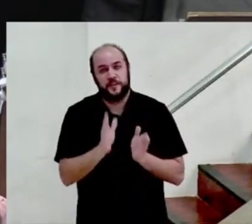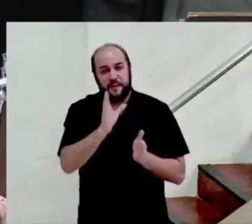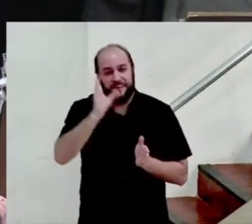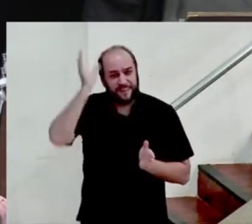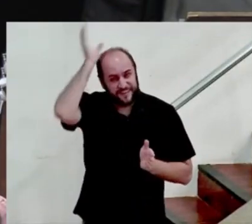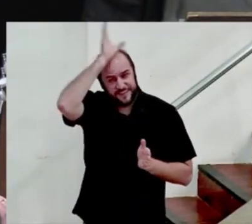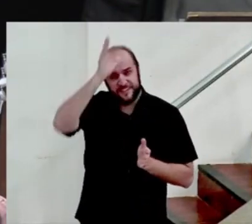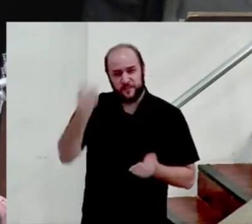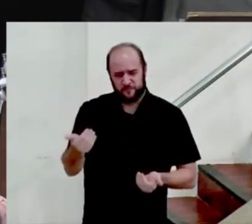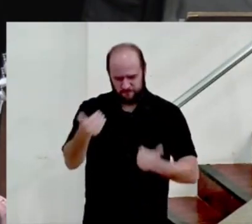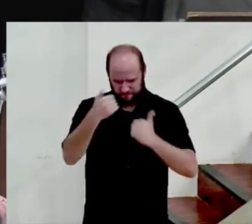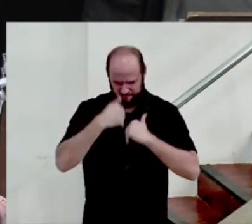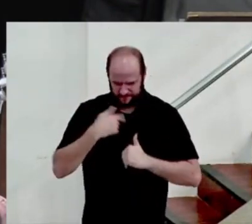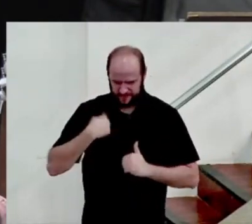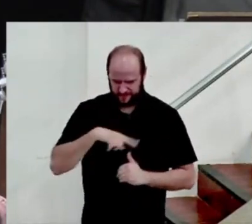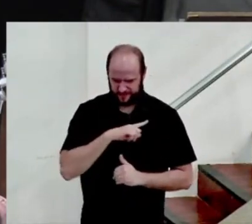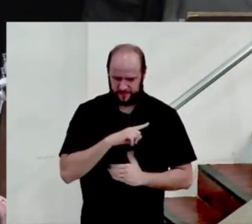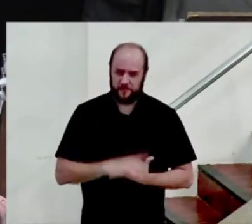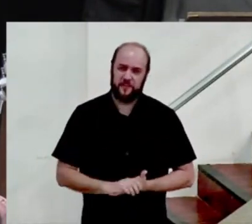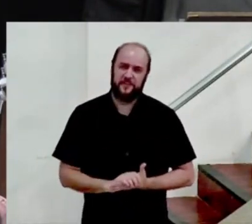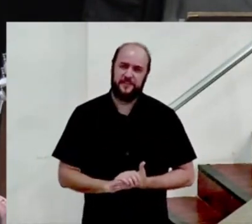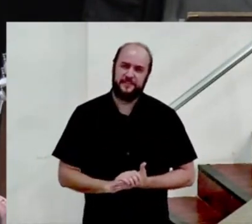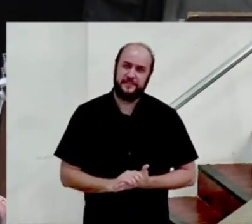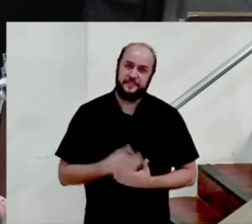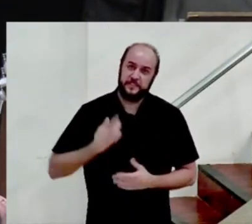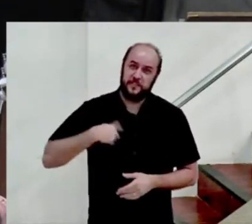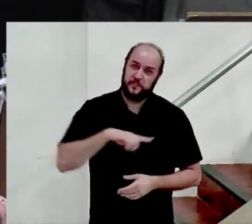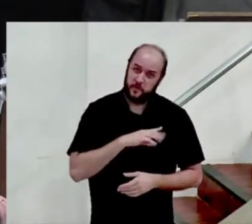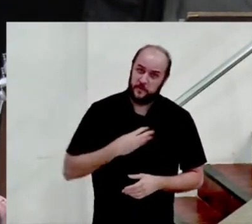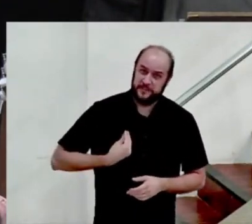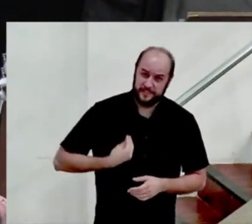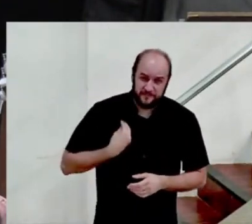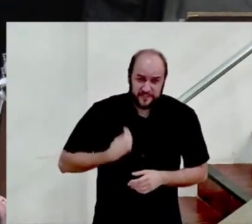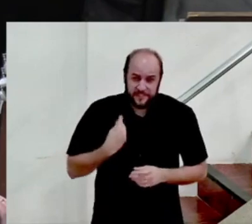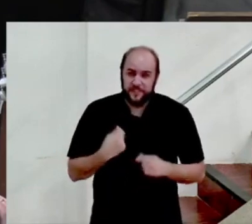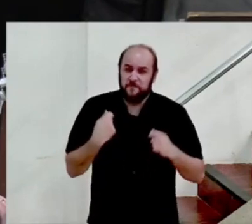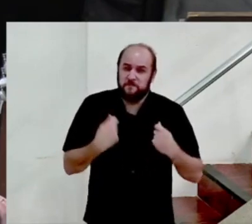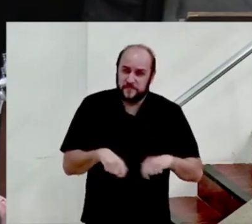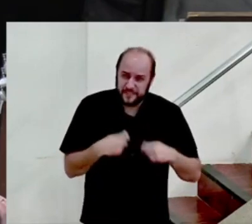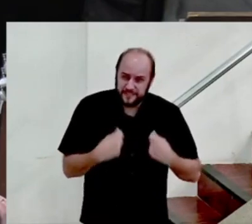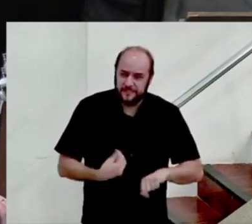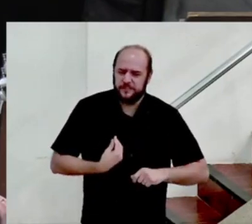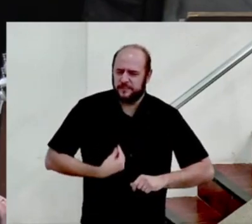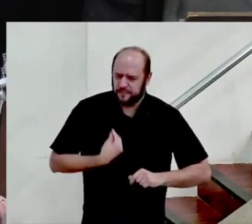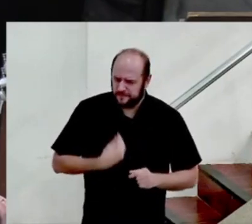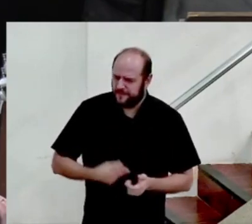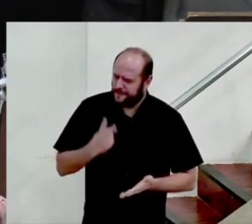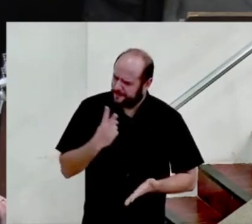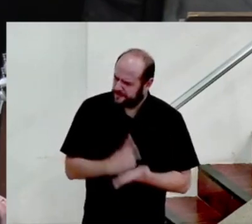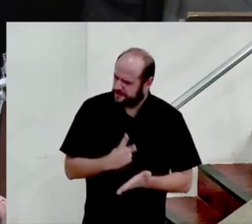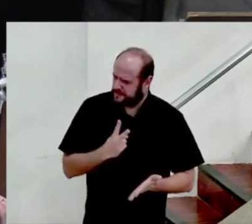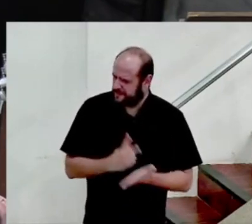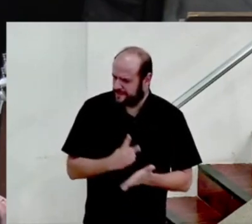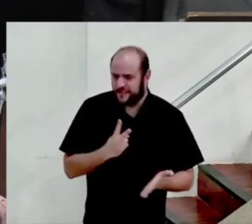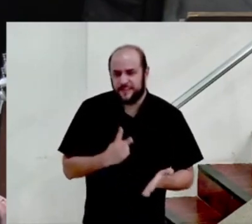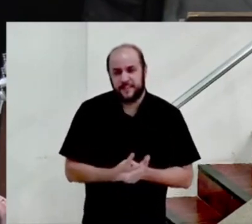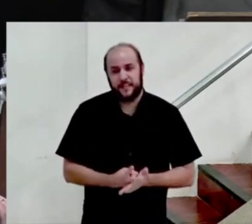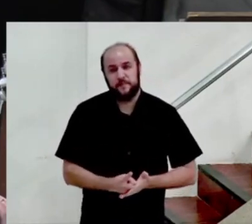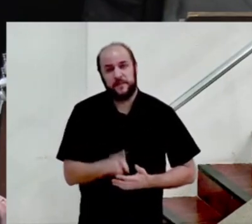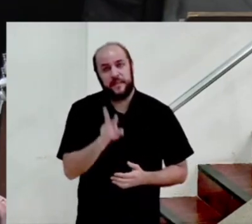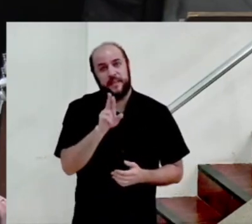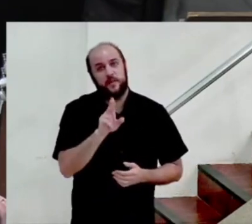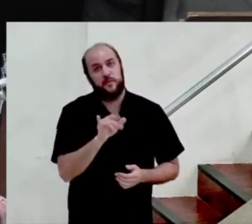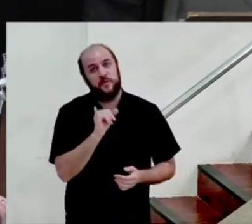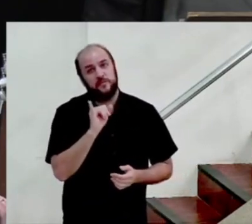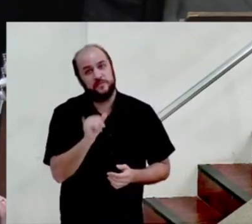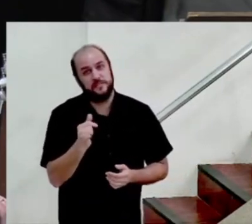em nós. Por isso, nossa vida tem que ser vivida constantemente como se estivesse em